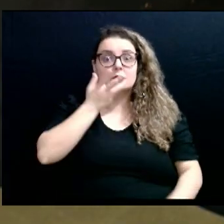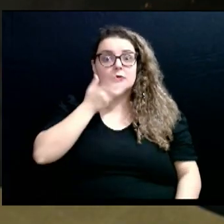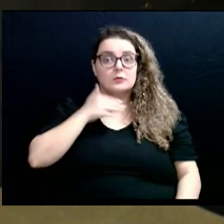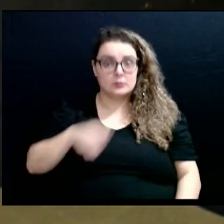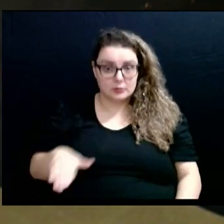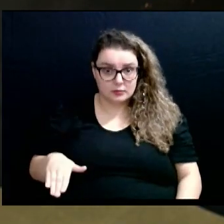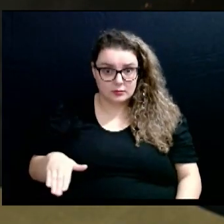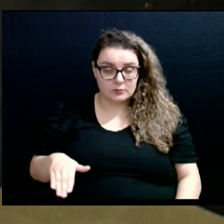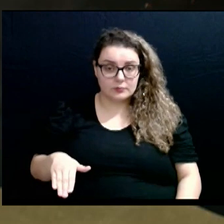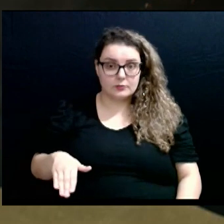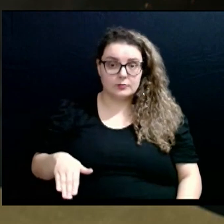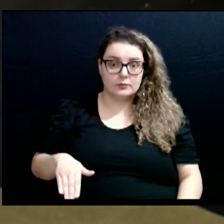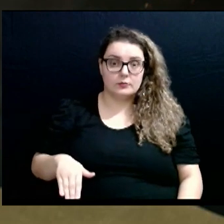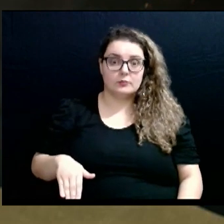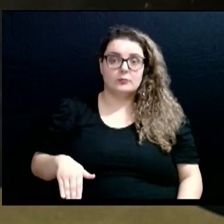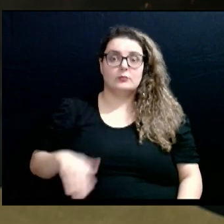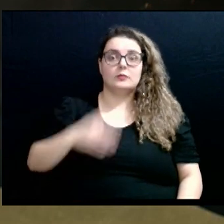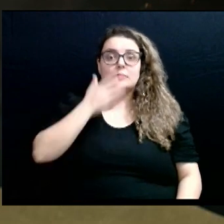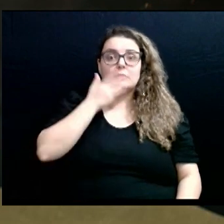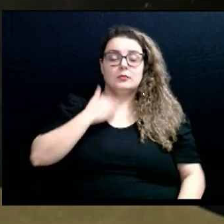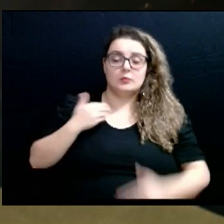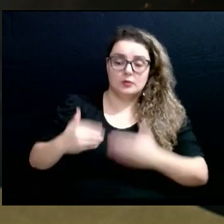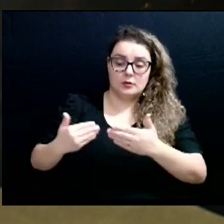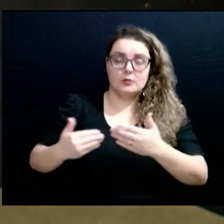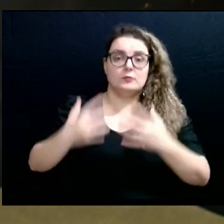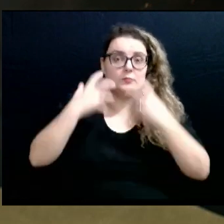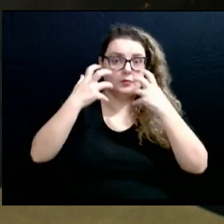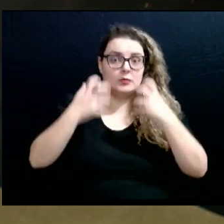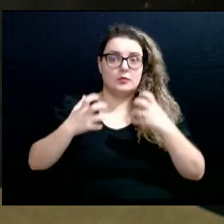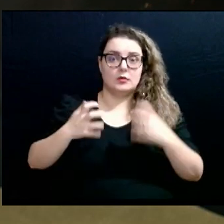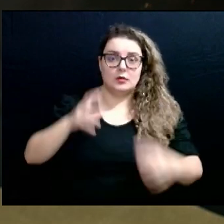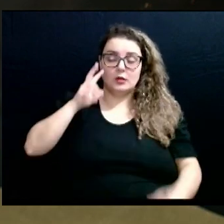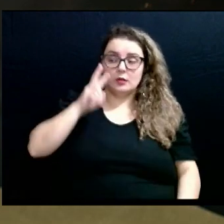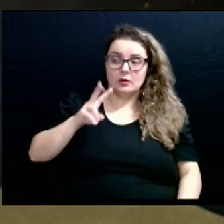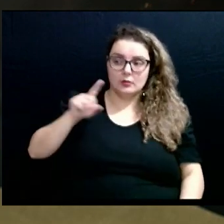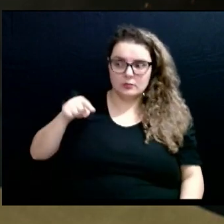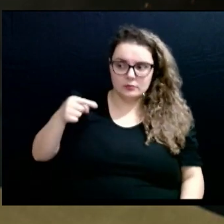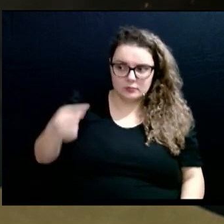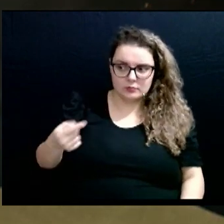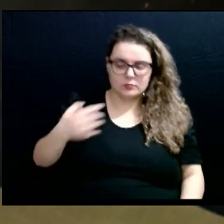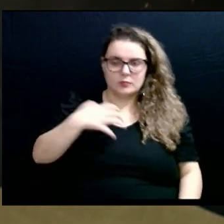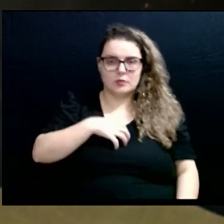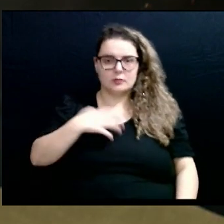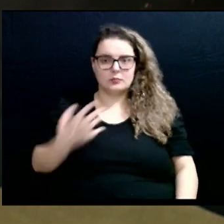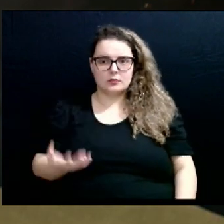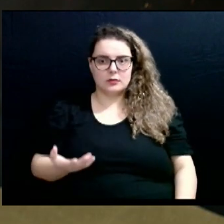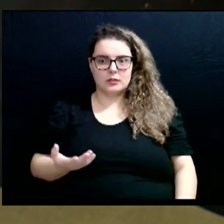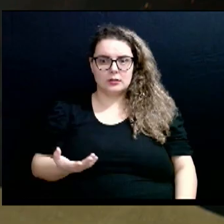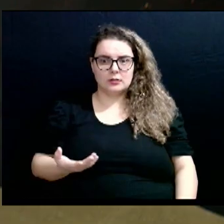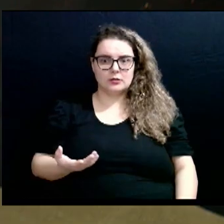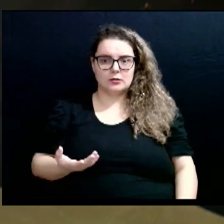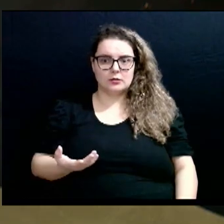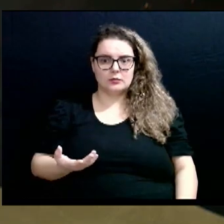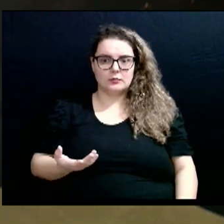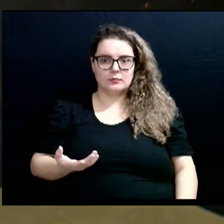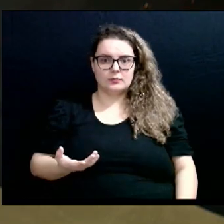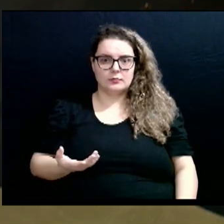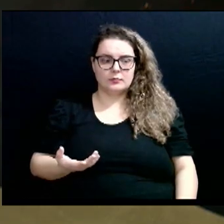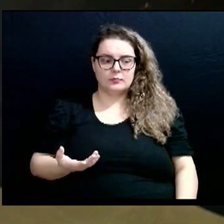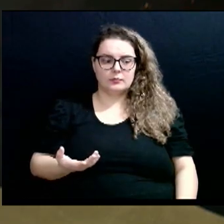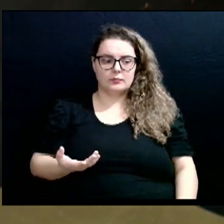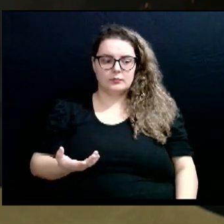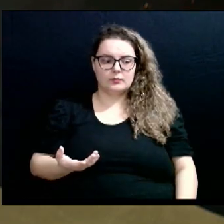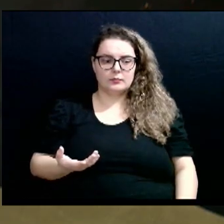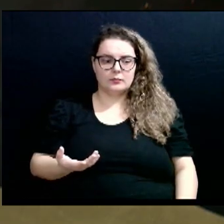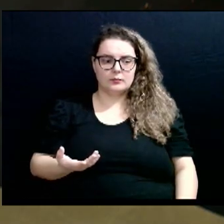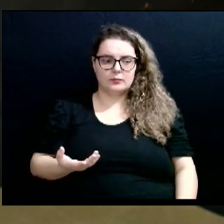por esse estresse. Agora a gente olha para o outro lado e traz para